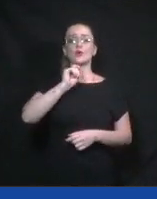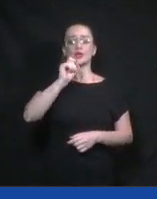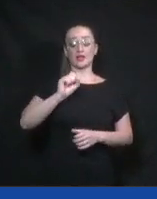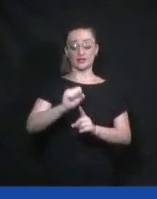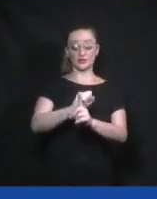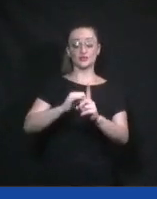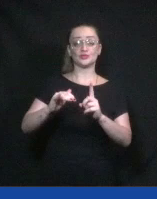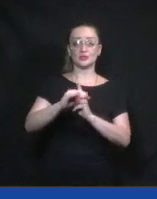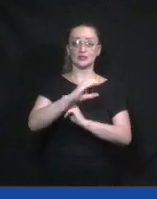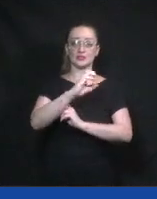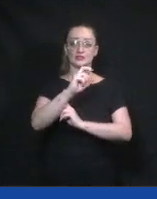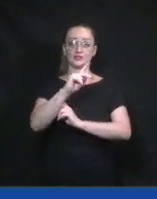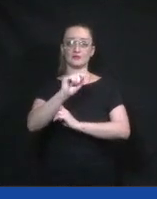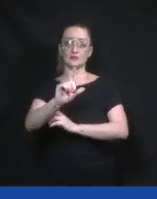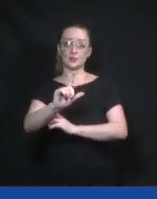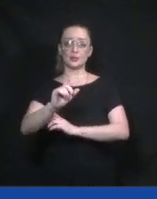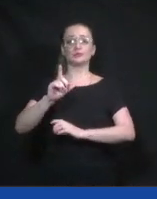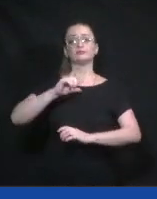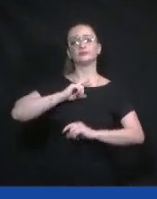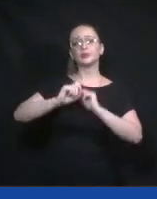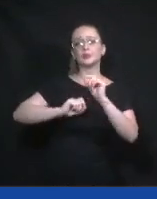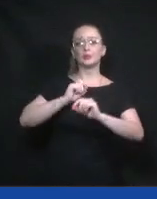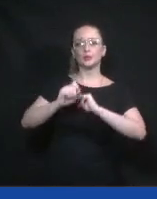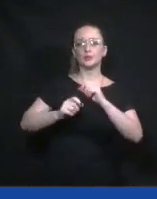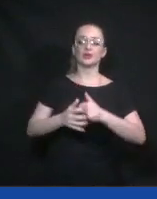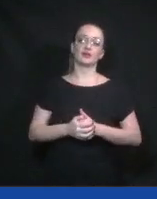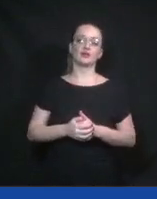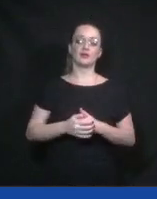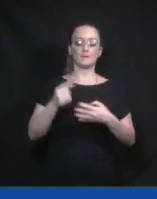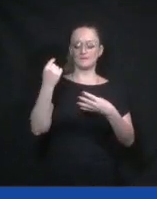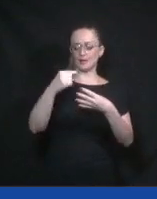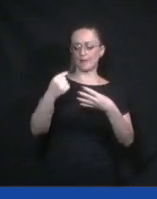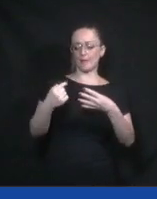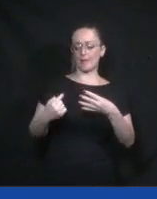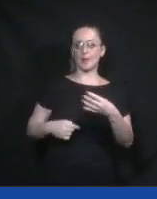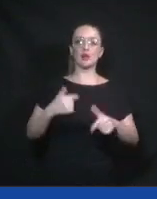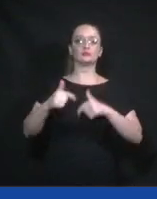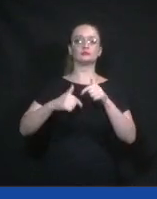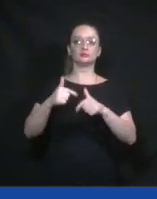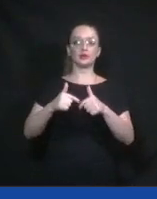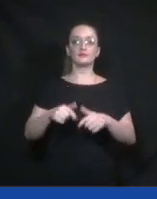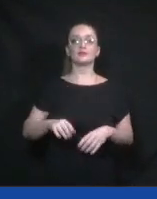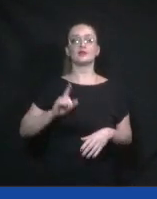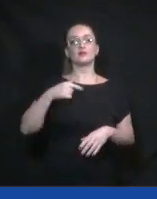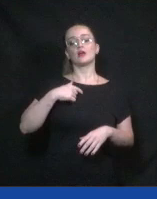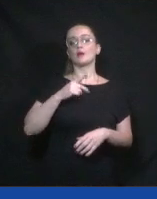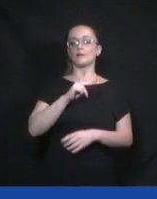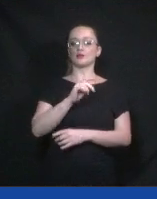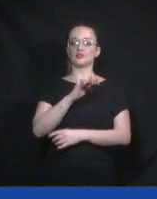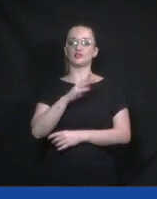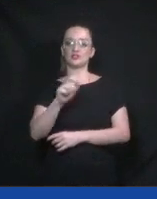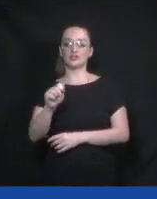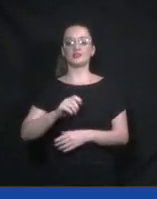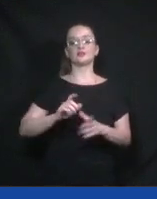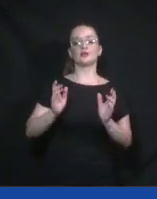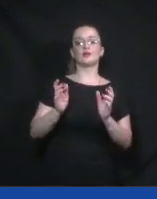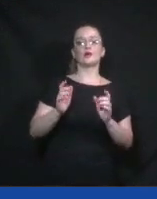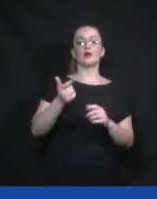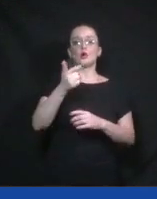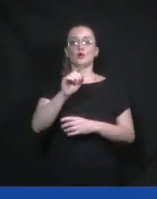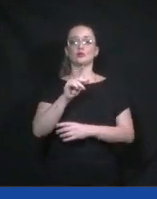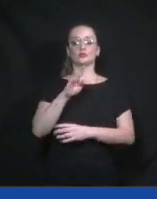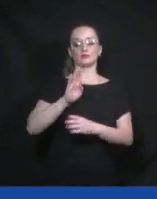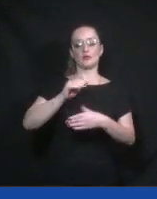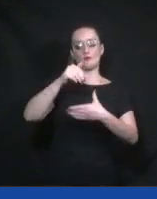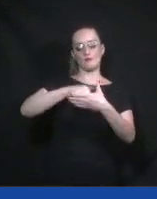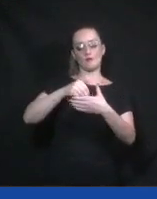papel da sociedade civil que tem por meio de iniciativas e um cinto aqui politize voto Consciente e mais